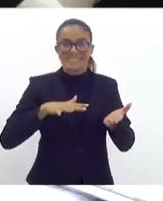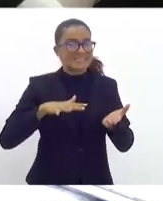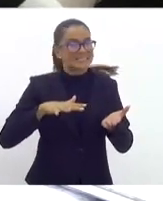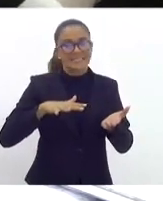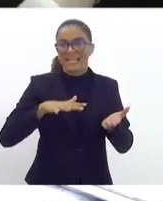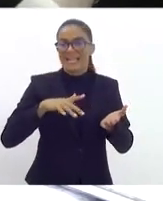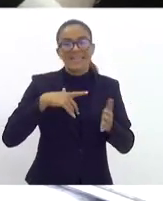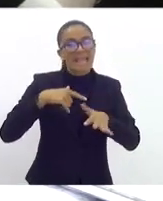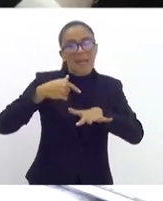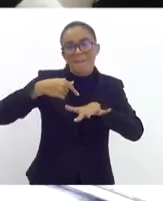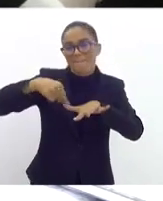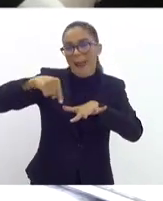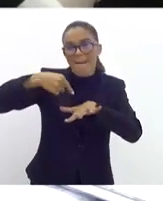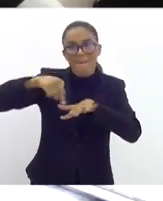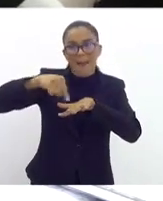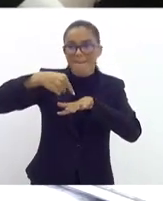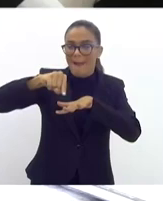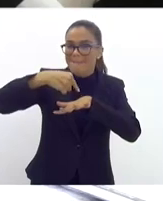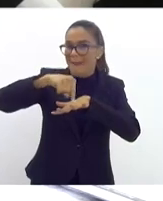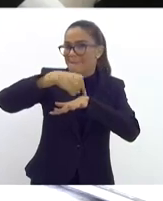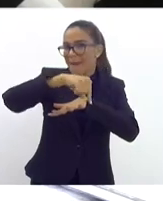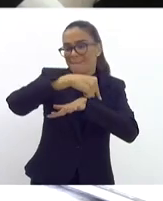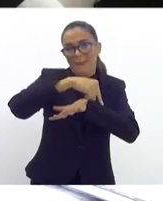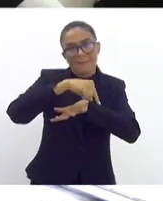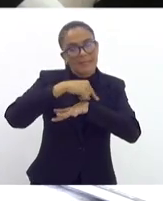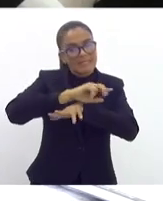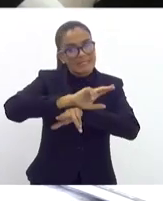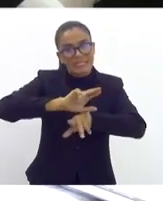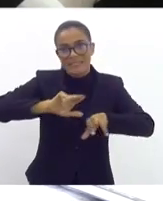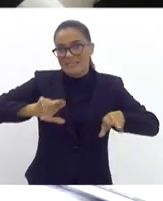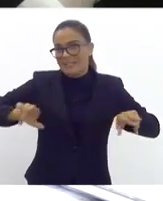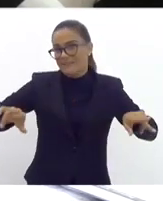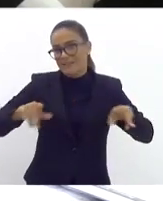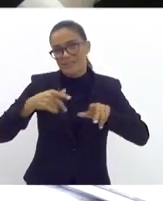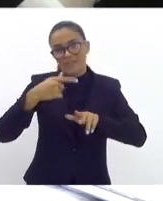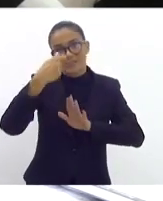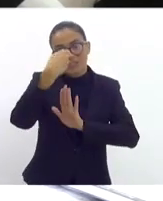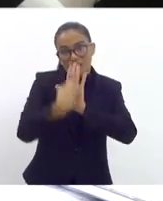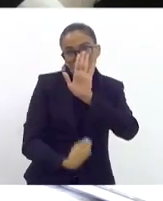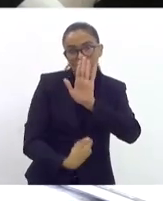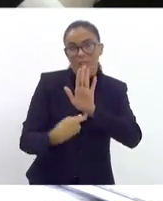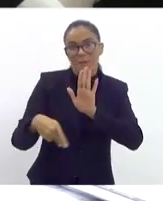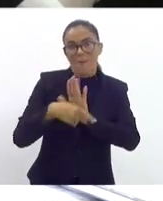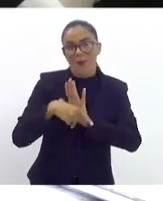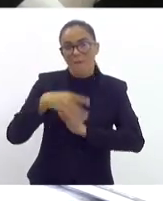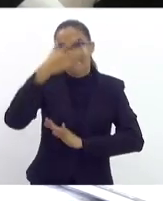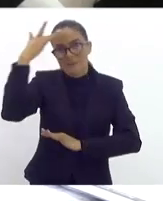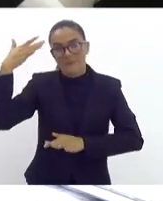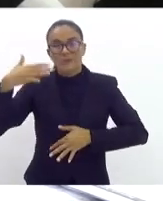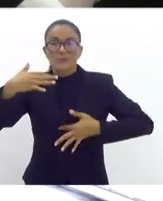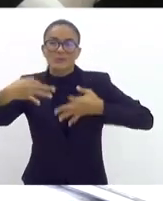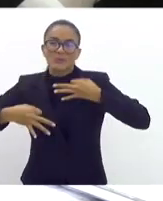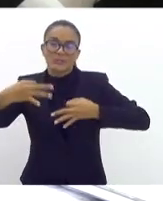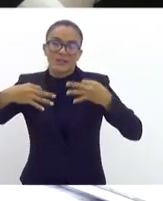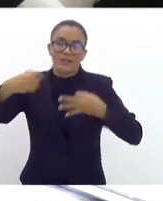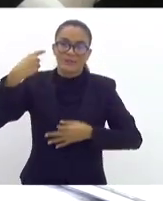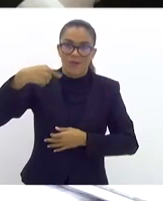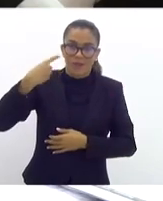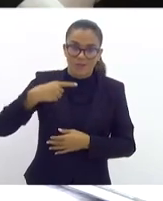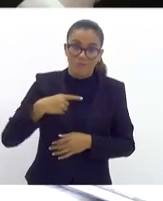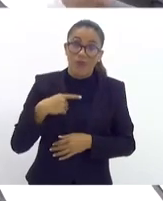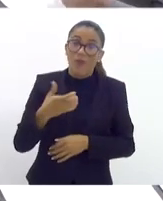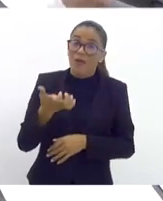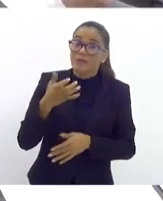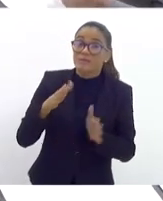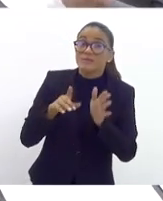diversos compêndios escritos por concordo por juristas mas eu digo só enfrentar essas questões se um eventual lei poderia